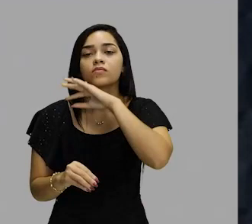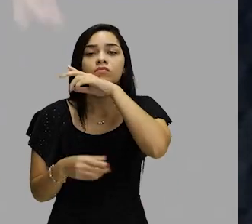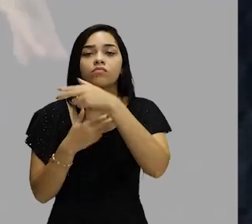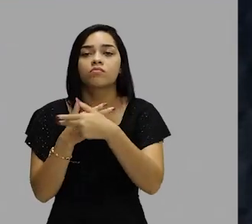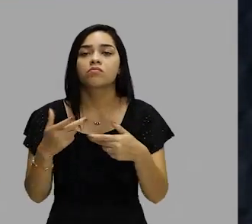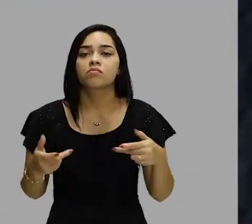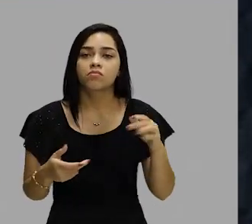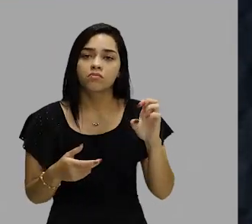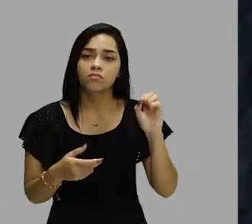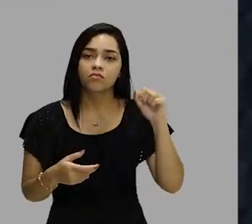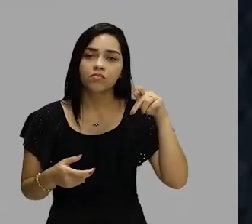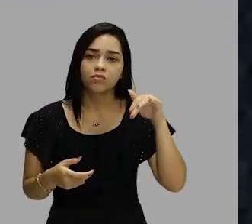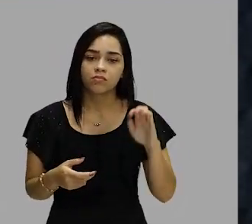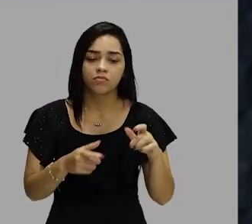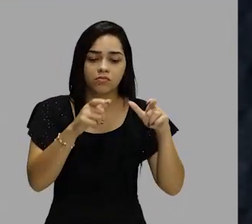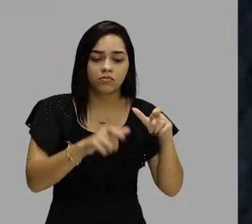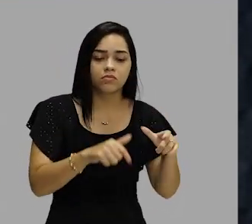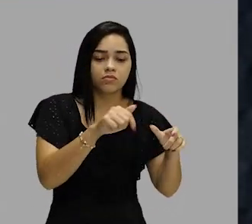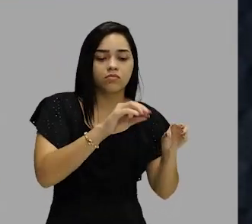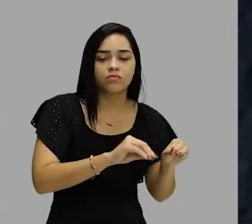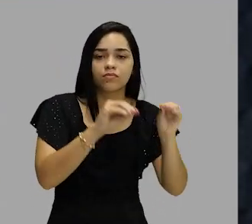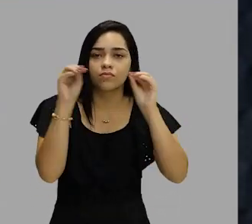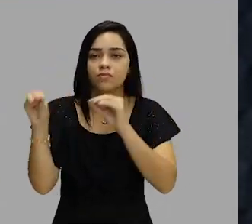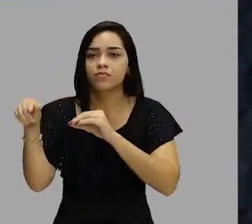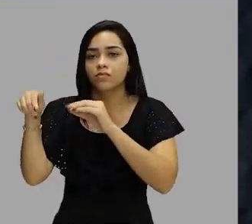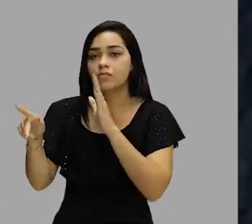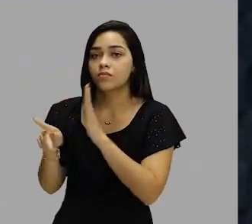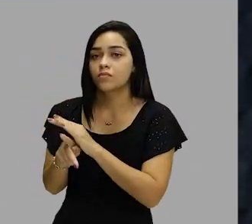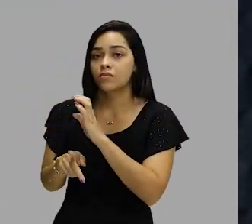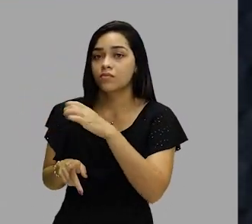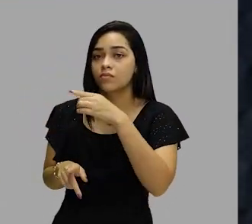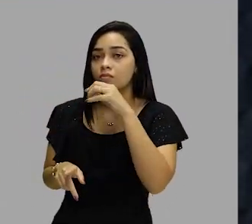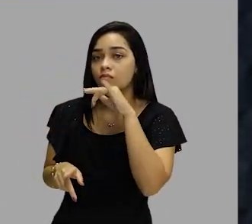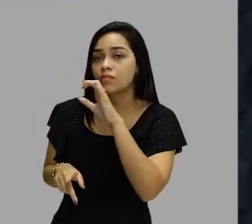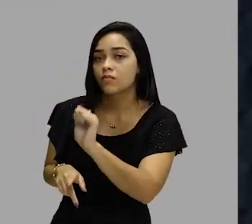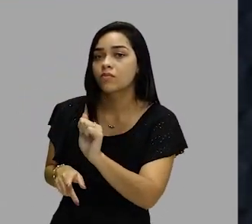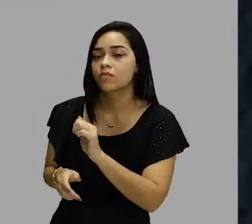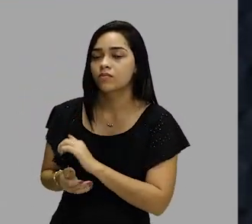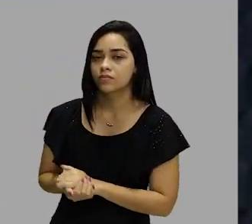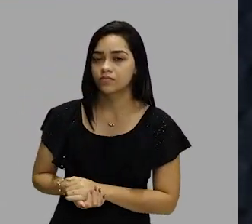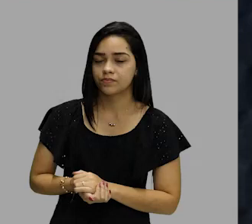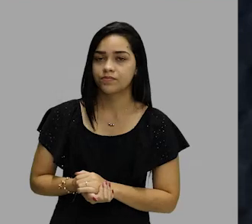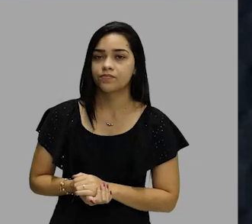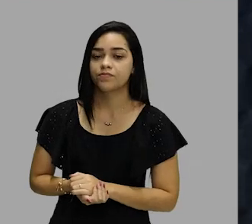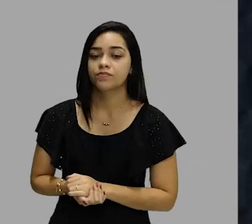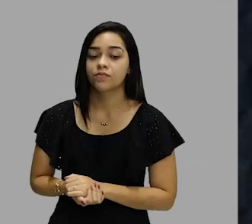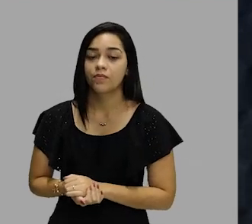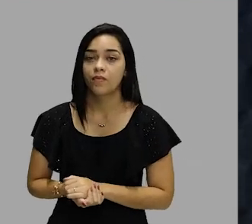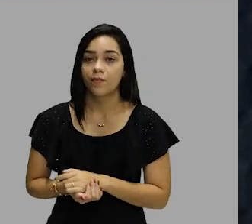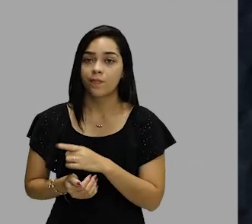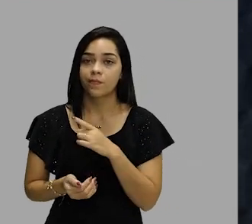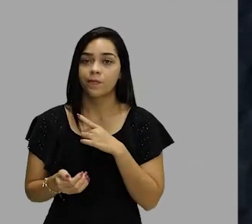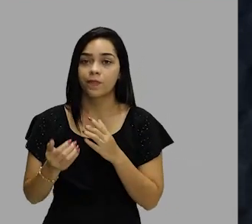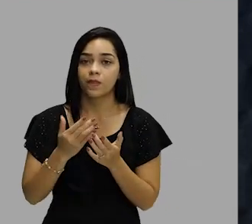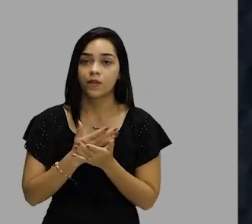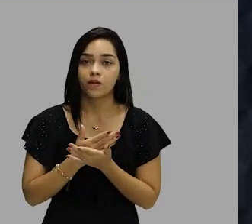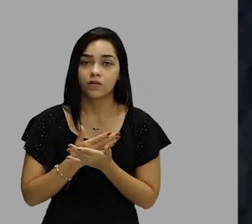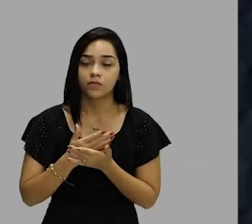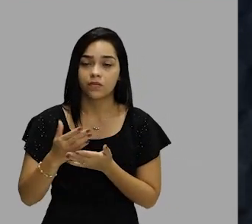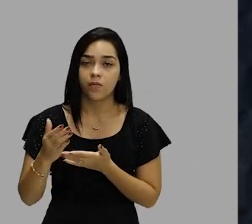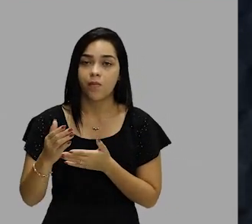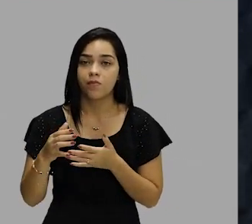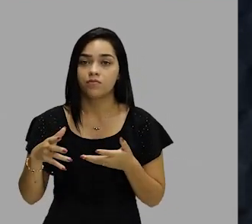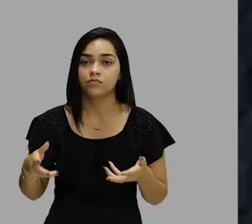outro local em uma determinada região, essa é uma espécie exótica, ok? Então, a introdução de espécies não